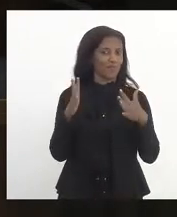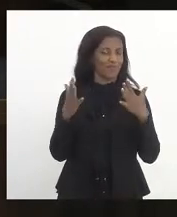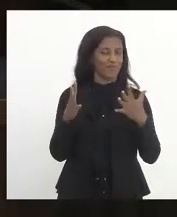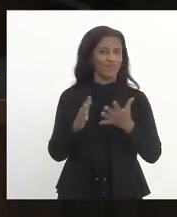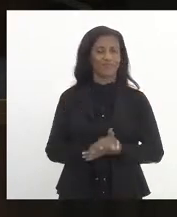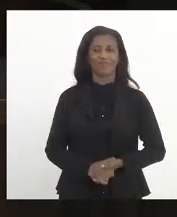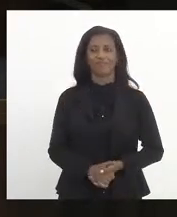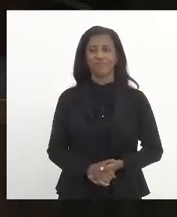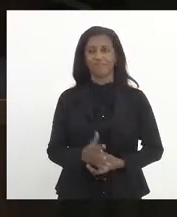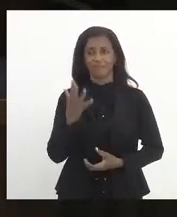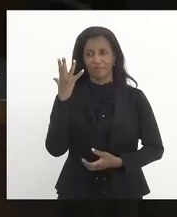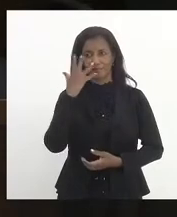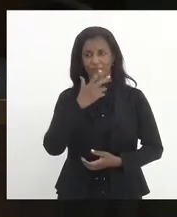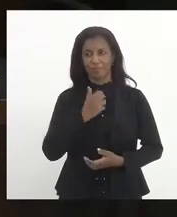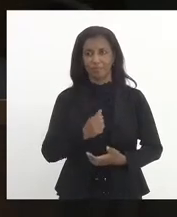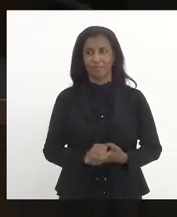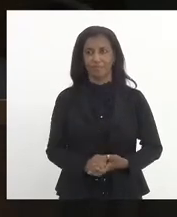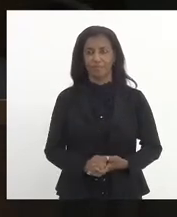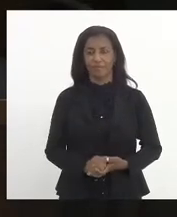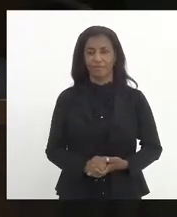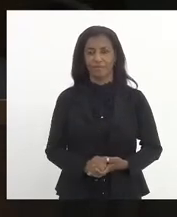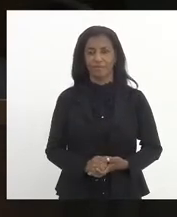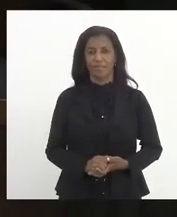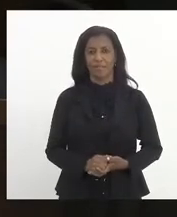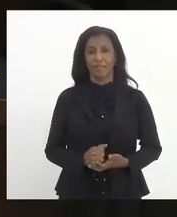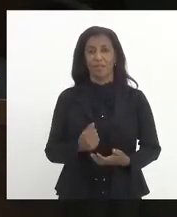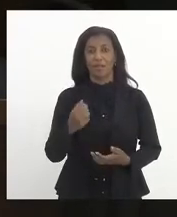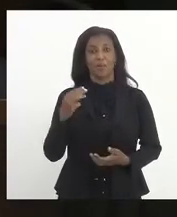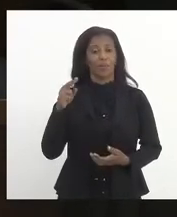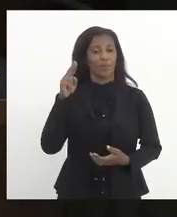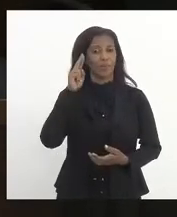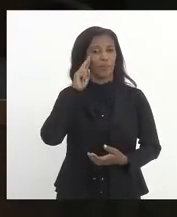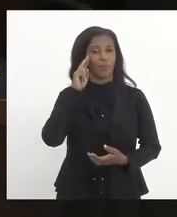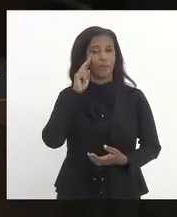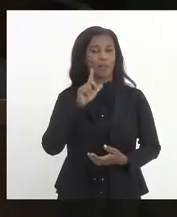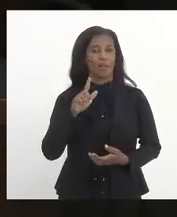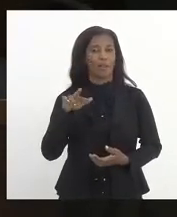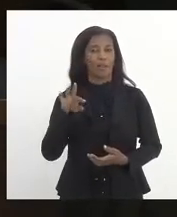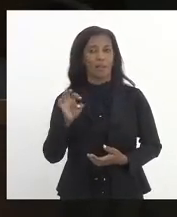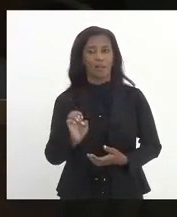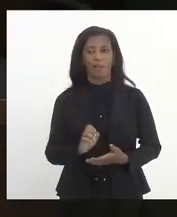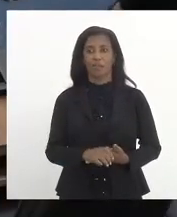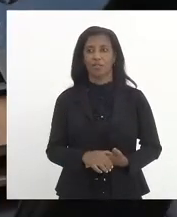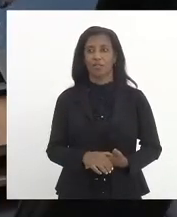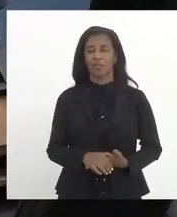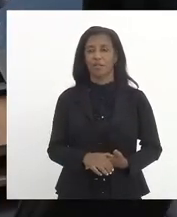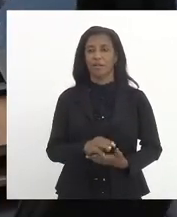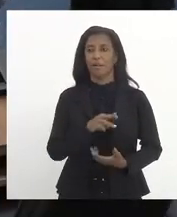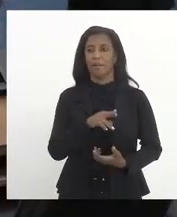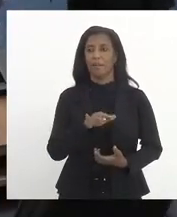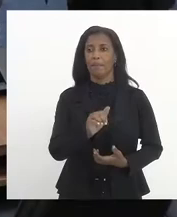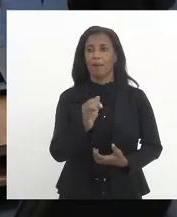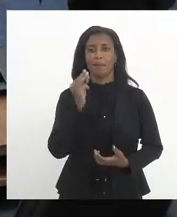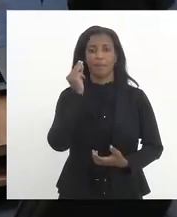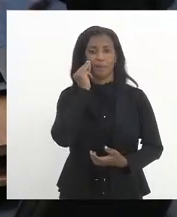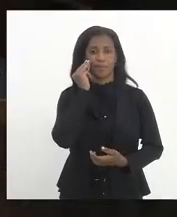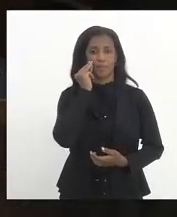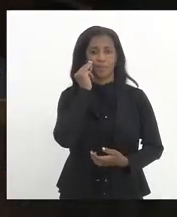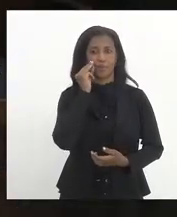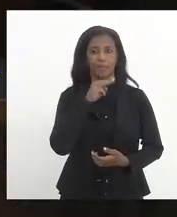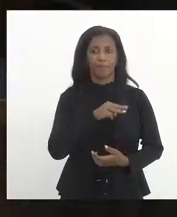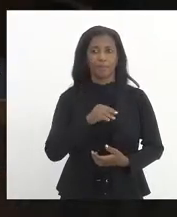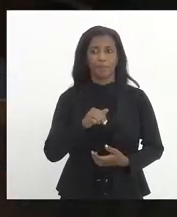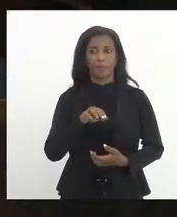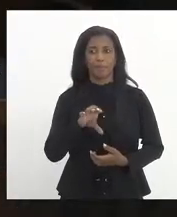lá a cerimônia. Comando Militar do Leste, deputada Marta. Boa tarde, presidente. Deputada Mônica, boa tarde. Deputado